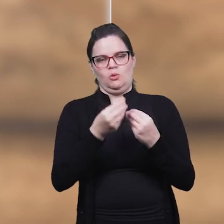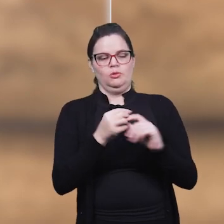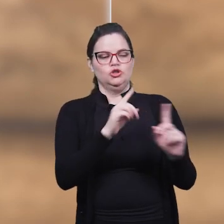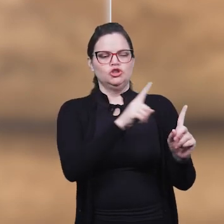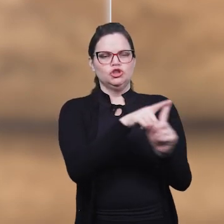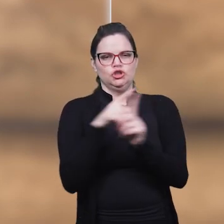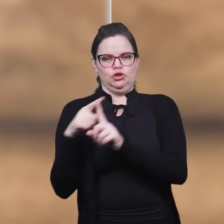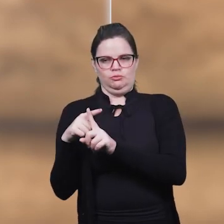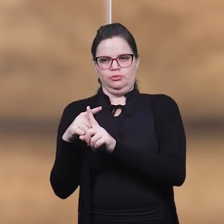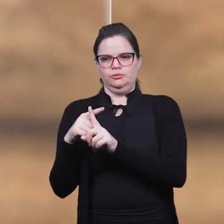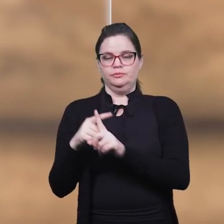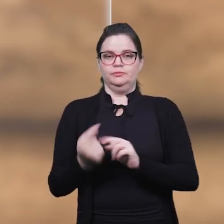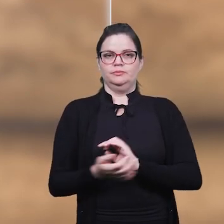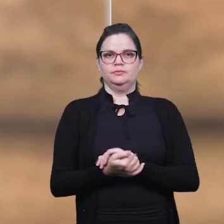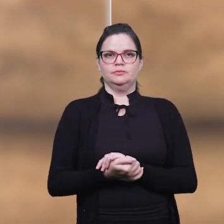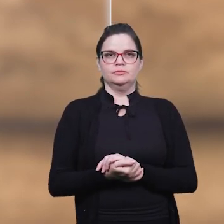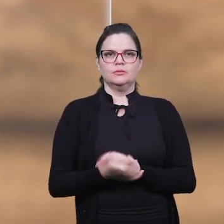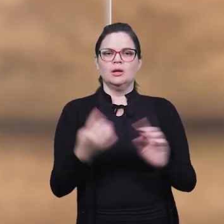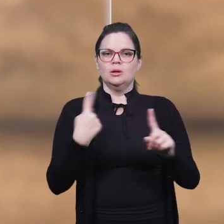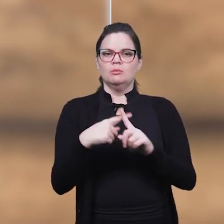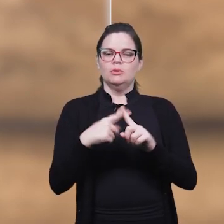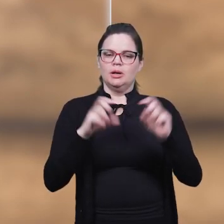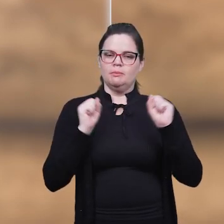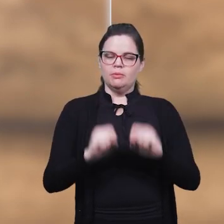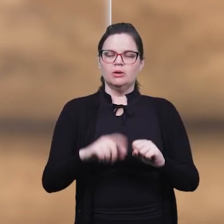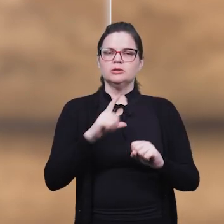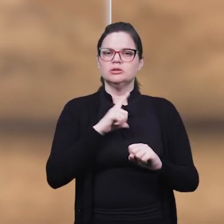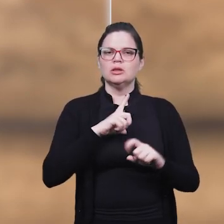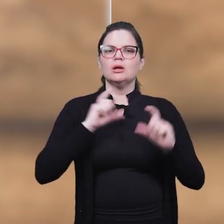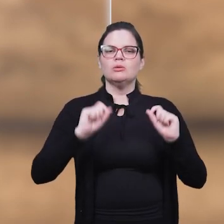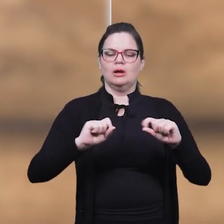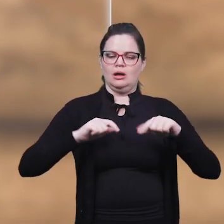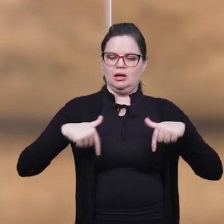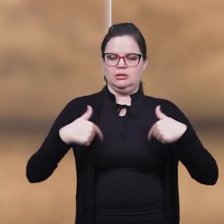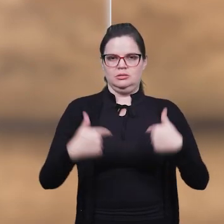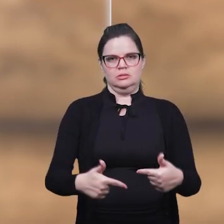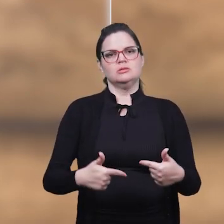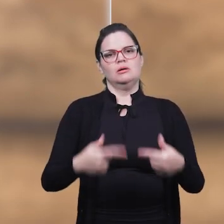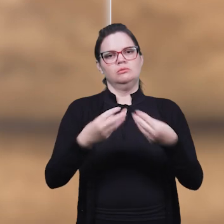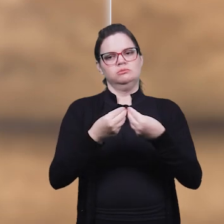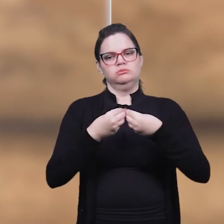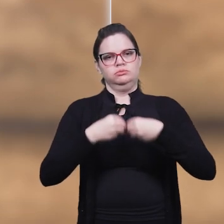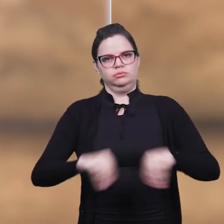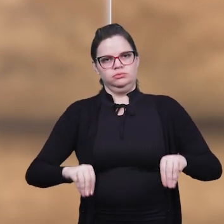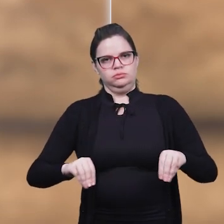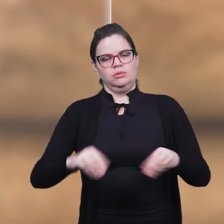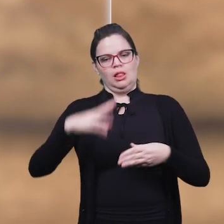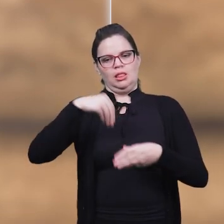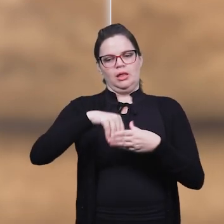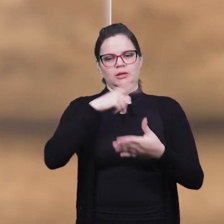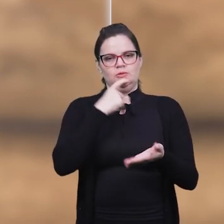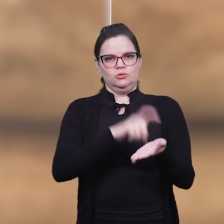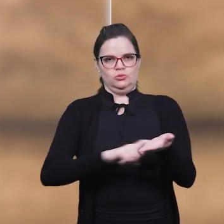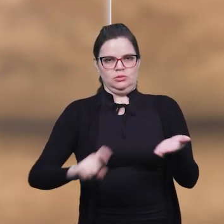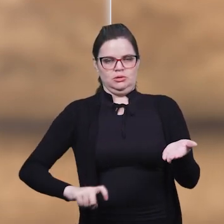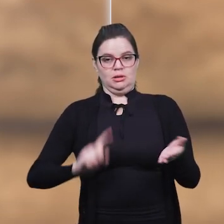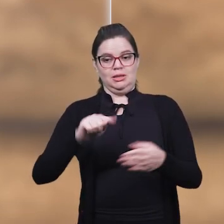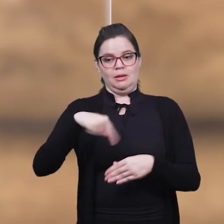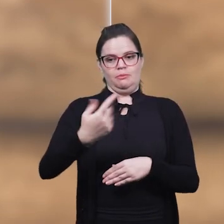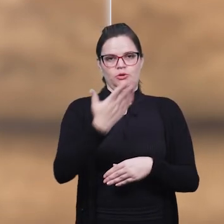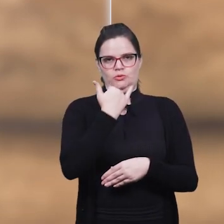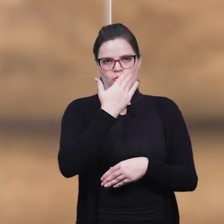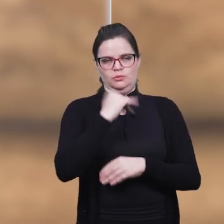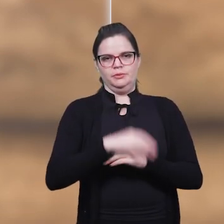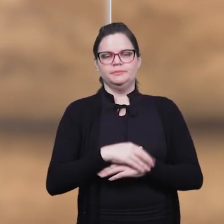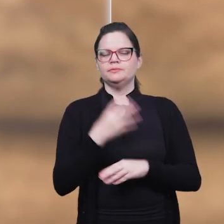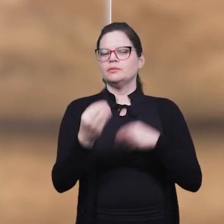do modo que eles impactam essas taxas no sangue após a refeição. O que